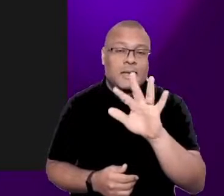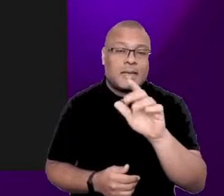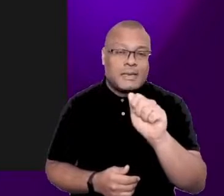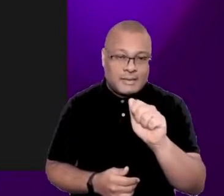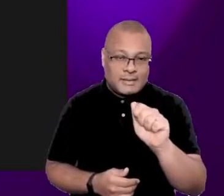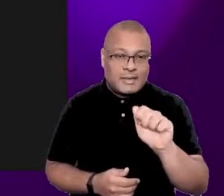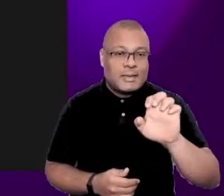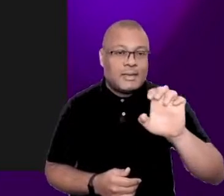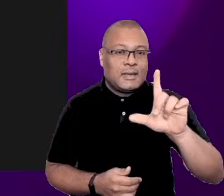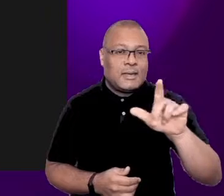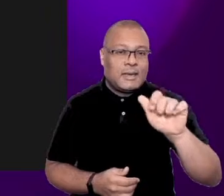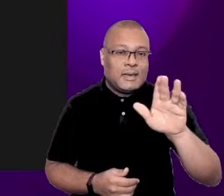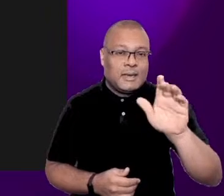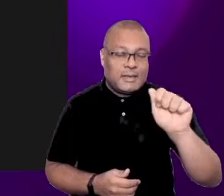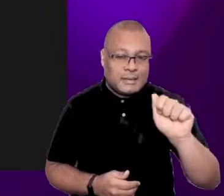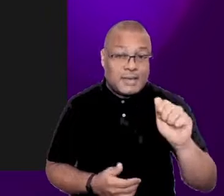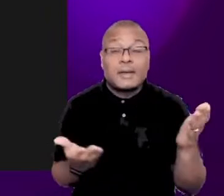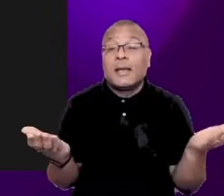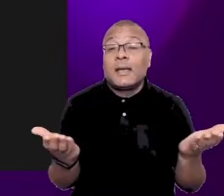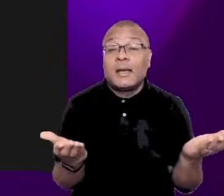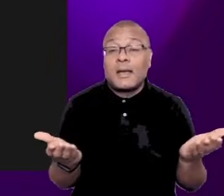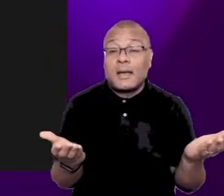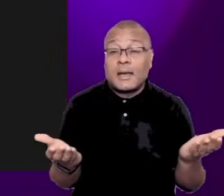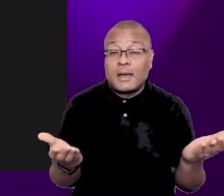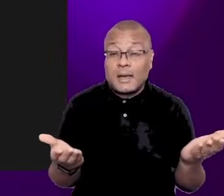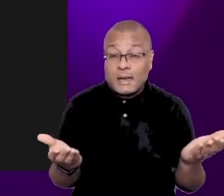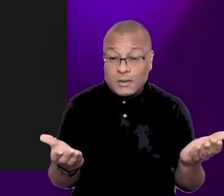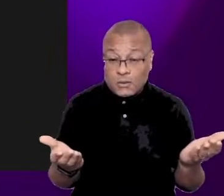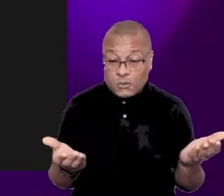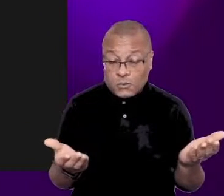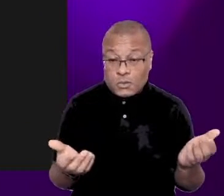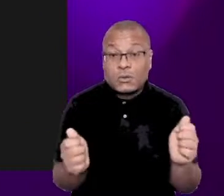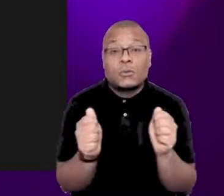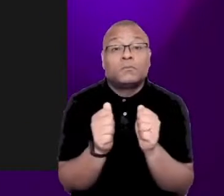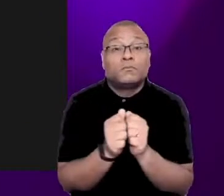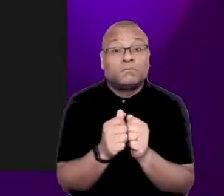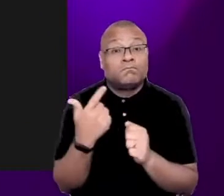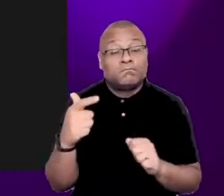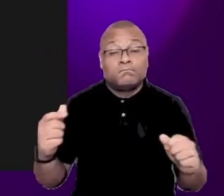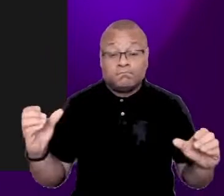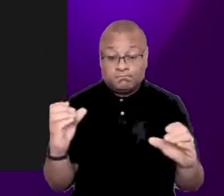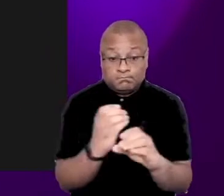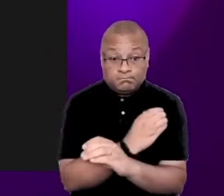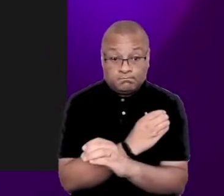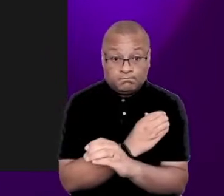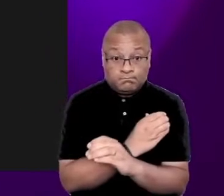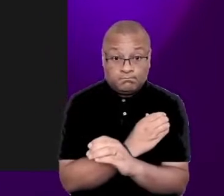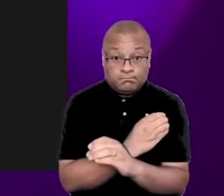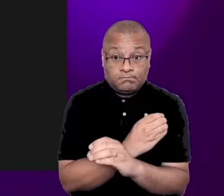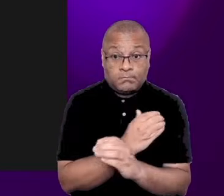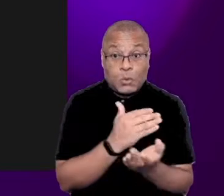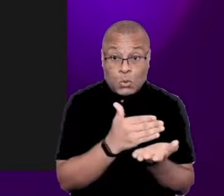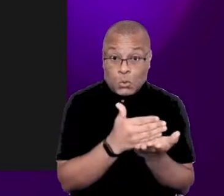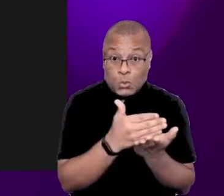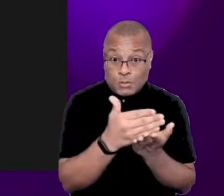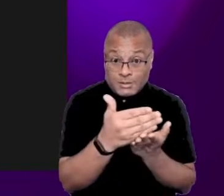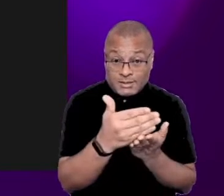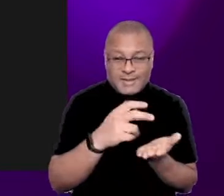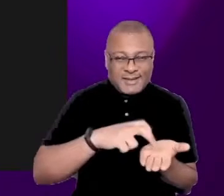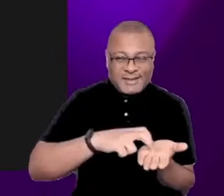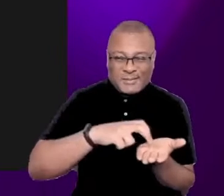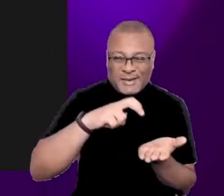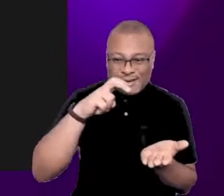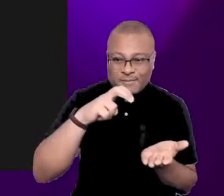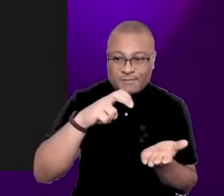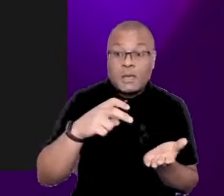da Helenara, e agora, no final, com a Márcia Macdisse, para encerrar a nossa sessão inicial aqui dessa manhã,